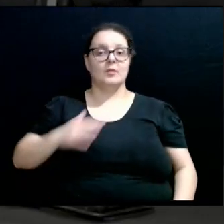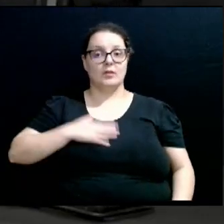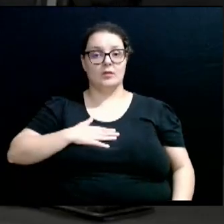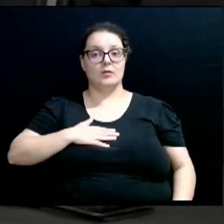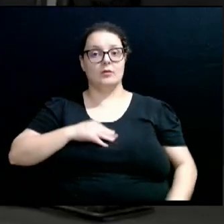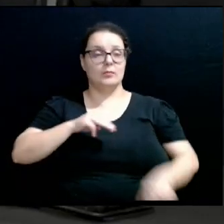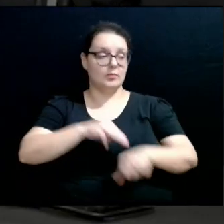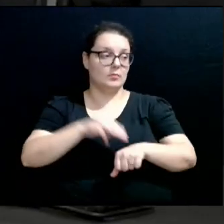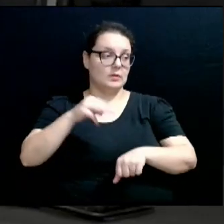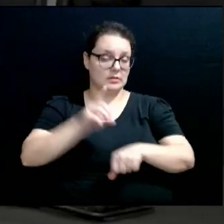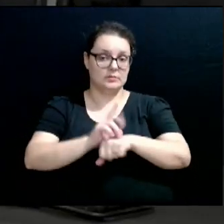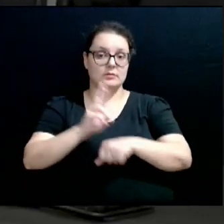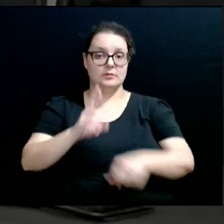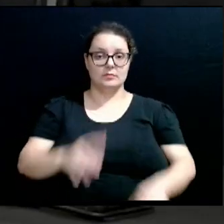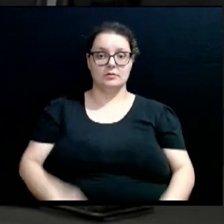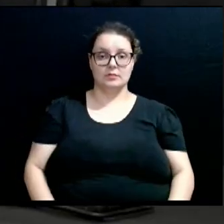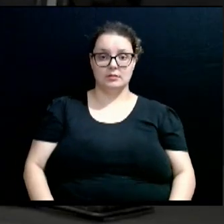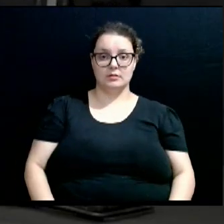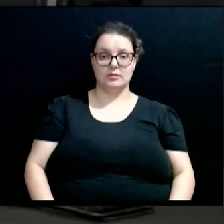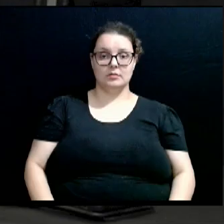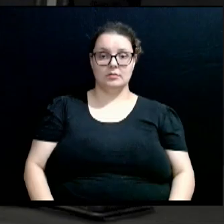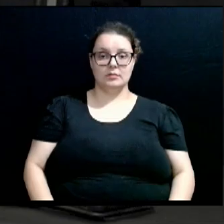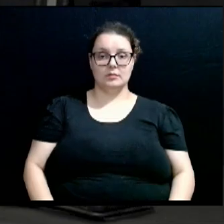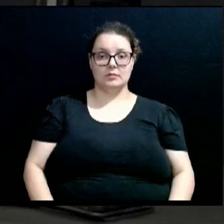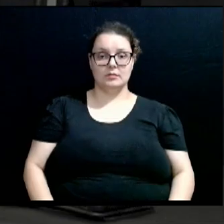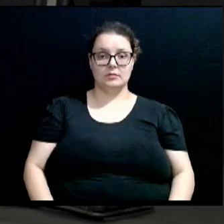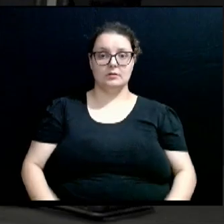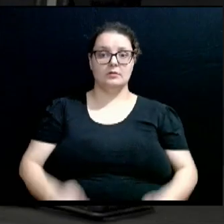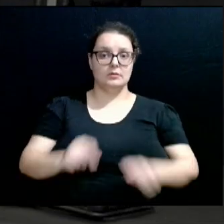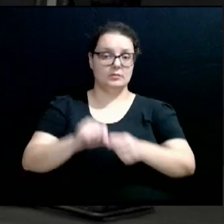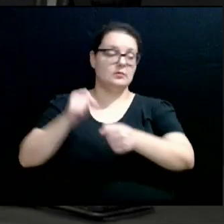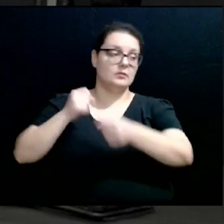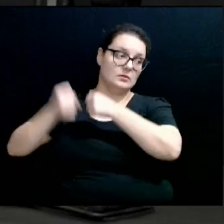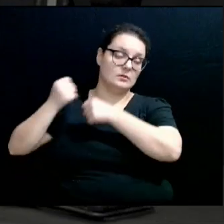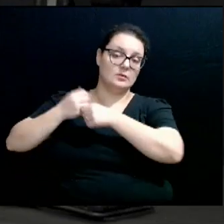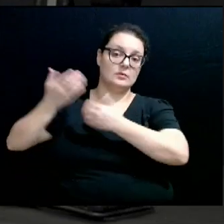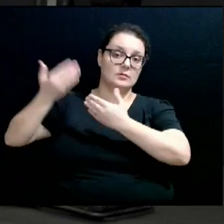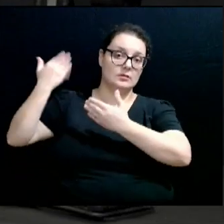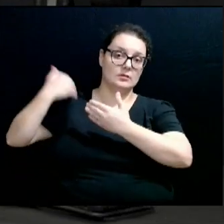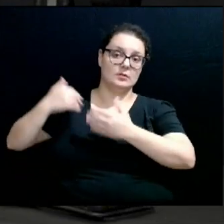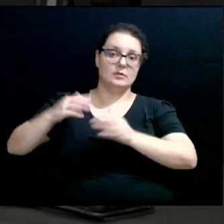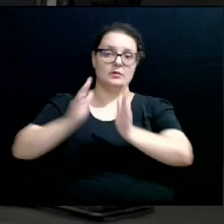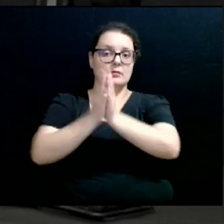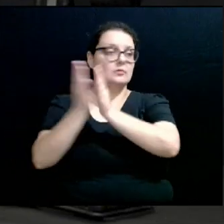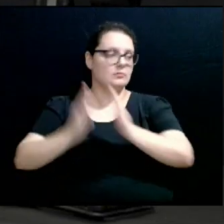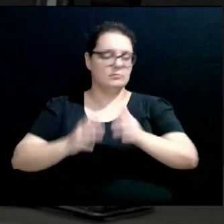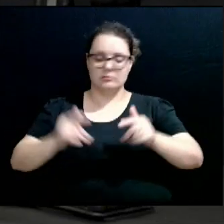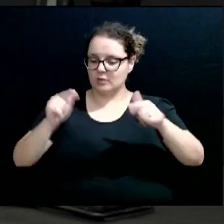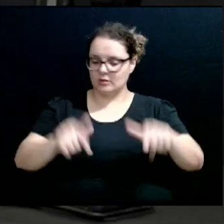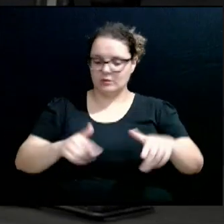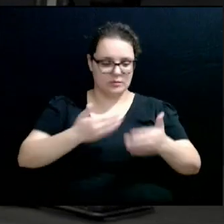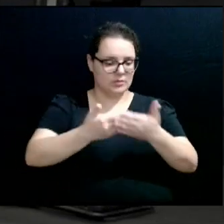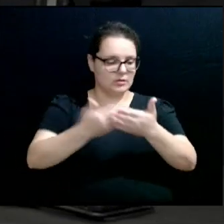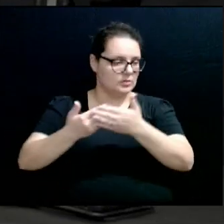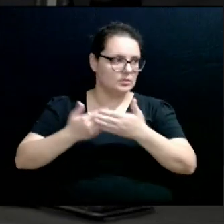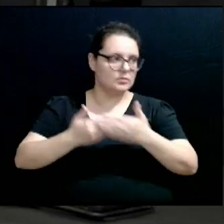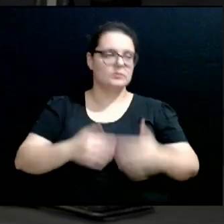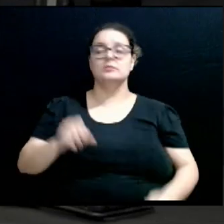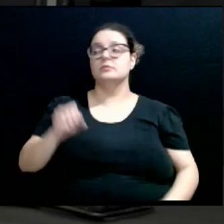eu cursei há alguns anos atrás, as bibliotecas eram o meu espaço de estudo. Mesmo